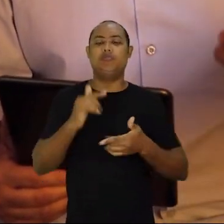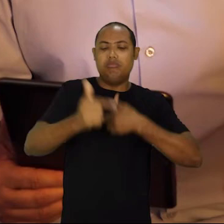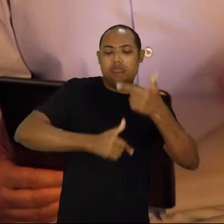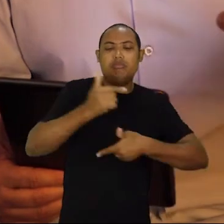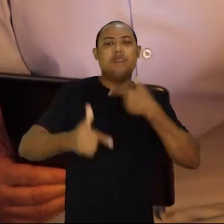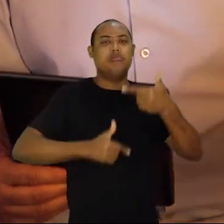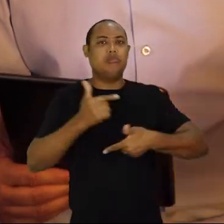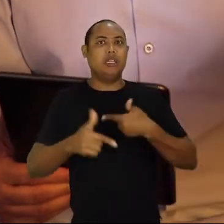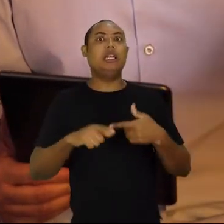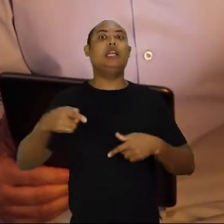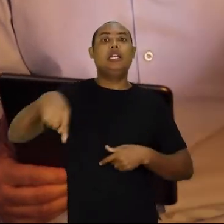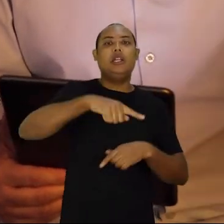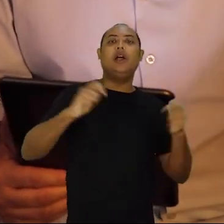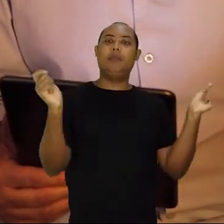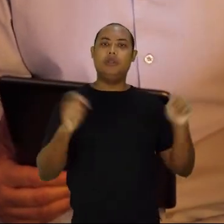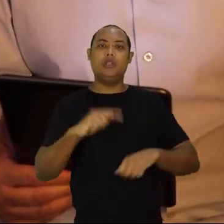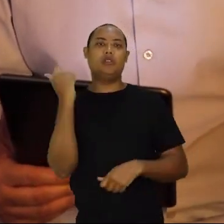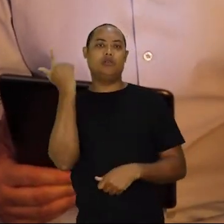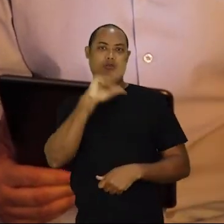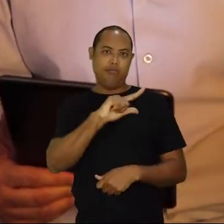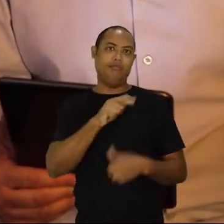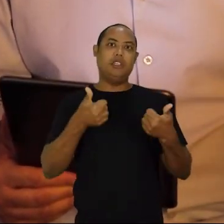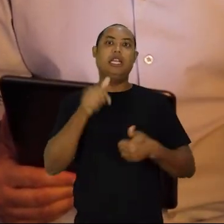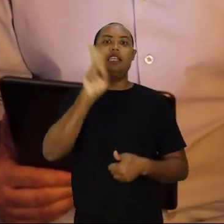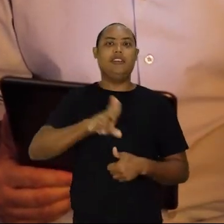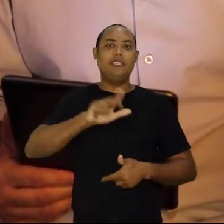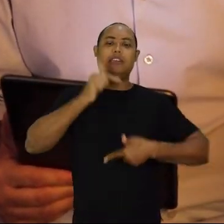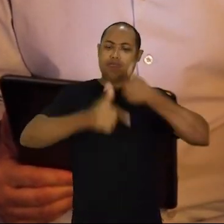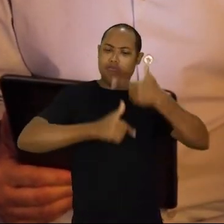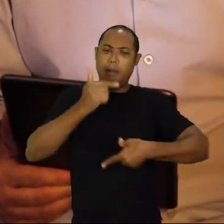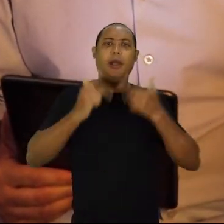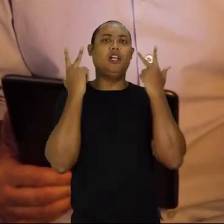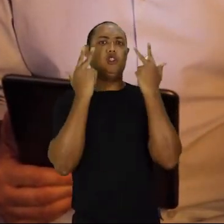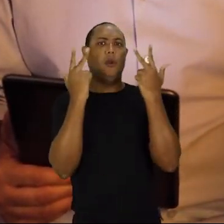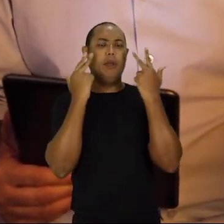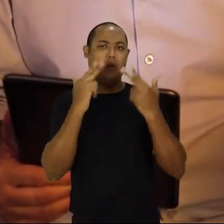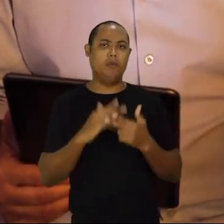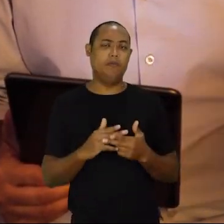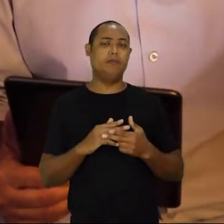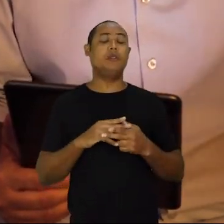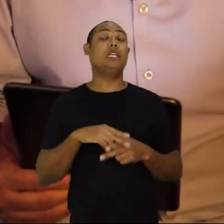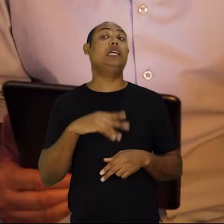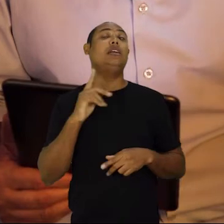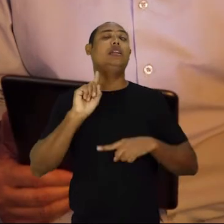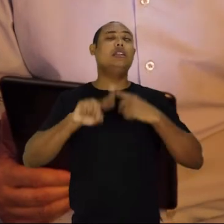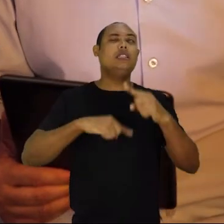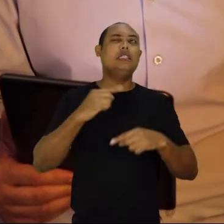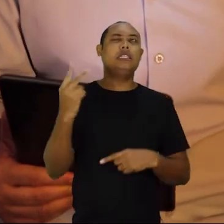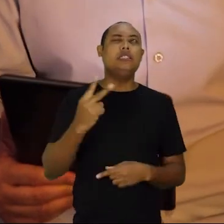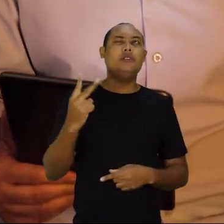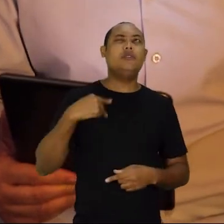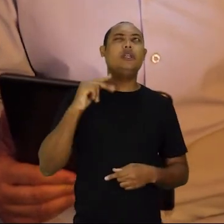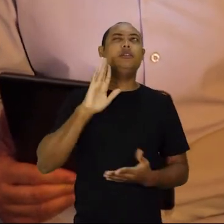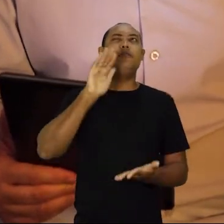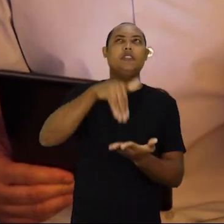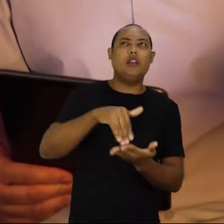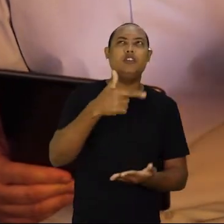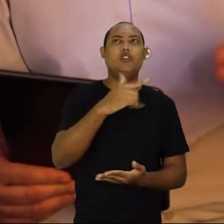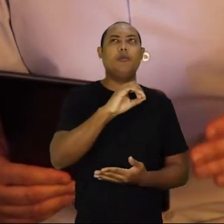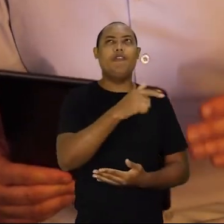física das pessoas para que ele pudesse estar em funcionamento, para que nós pudéssemos manter a universidade em